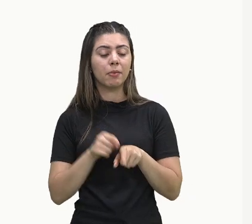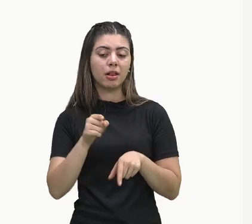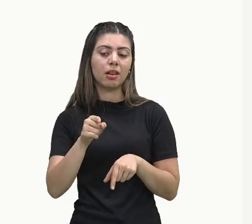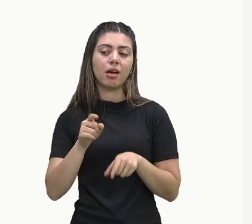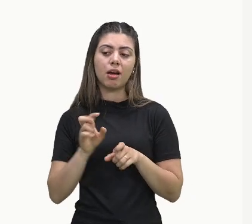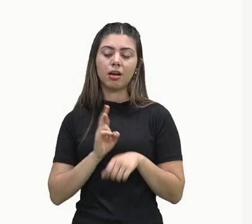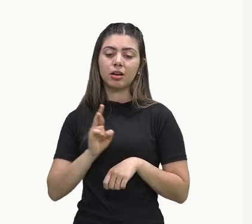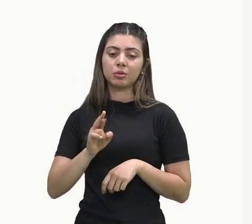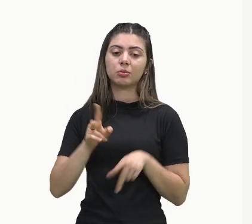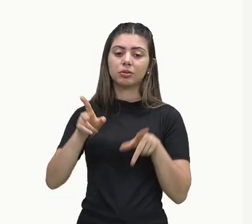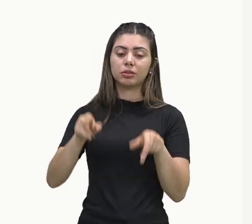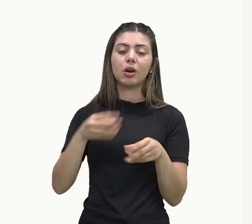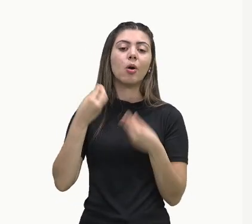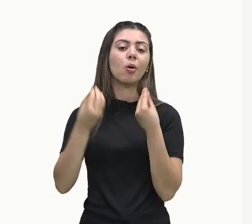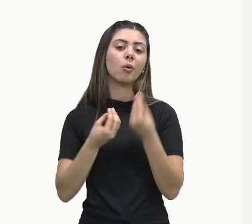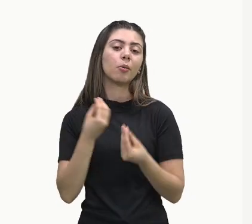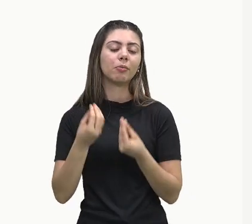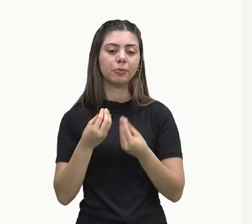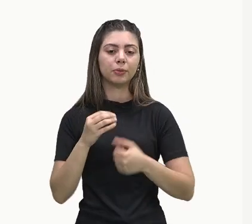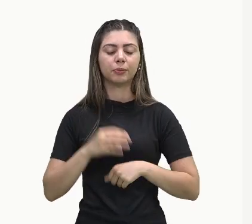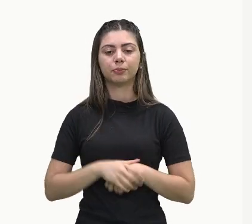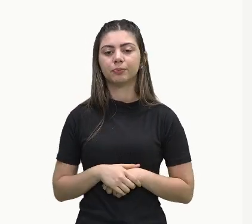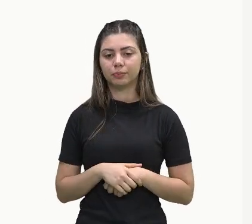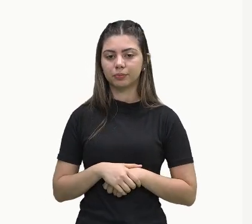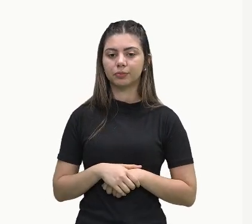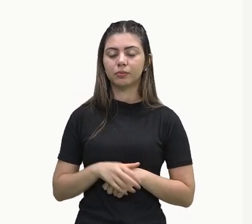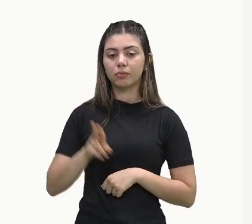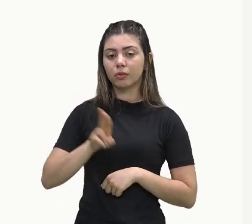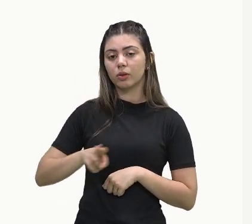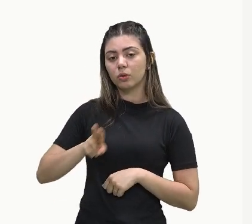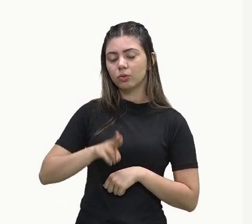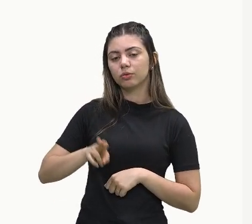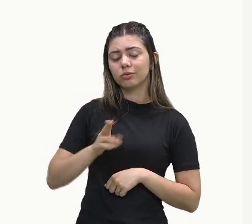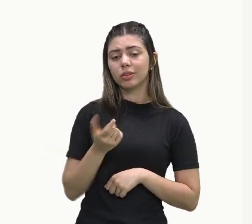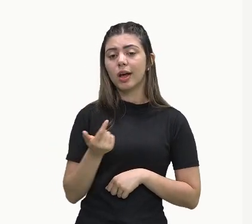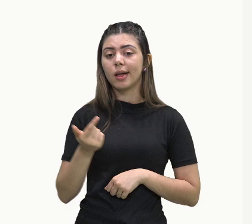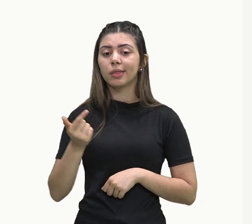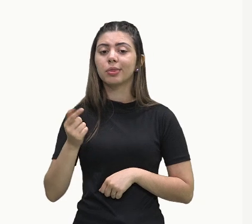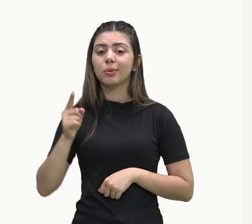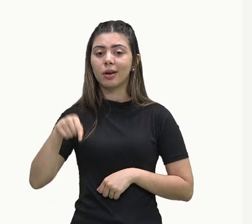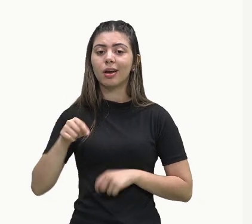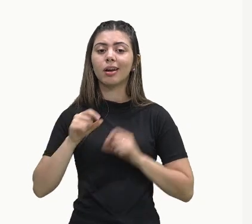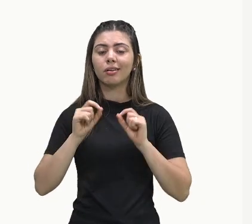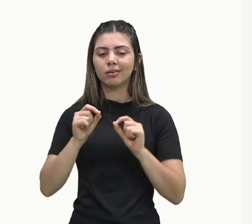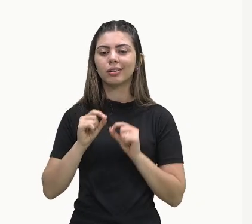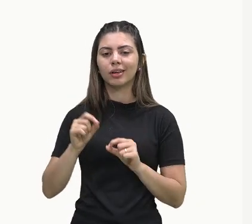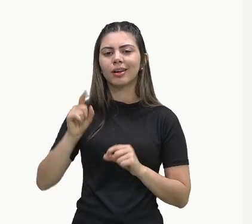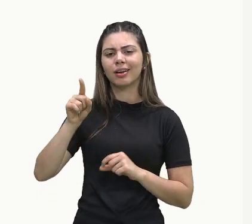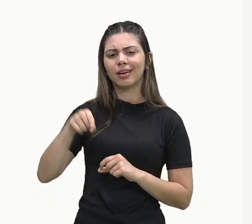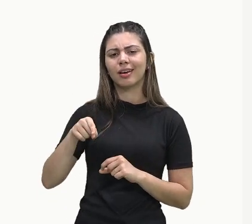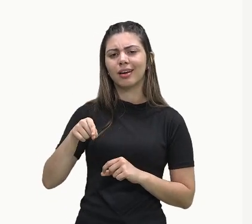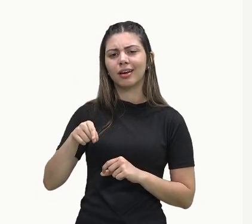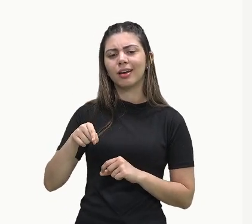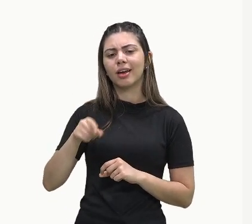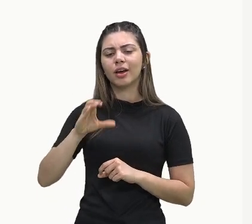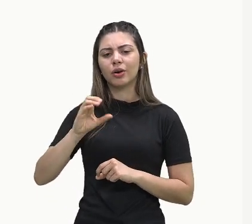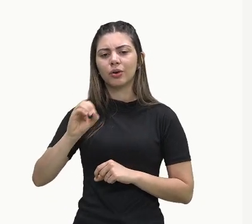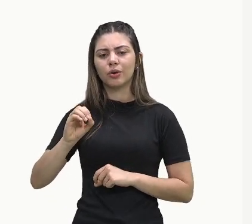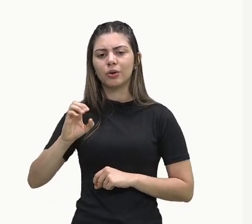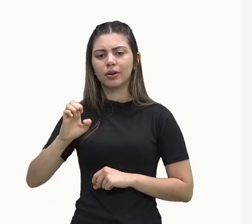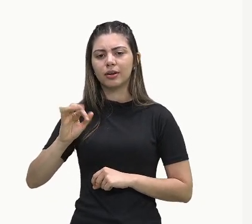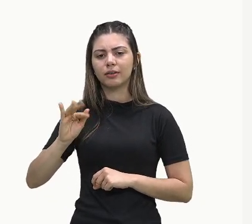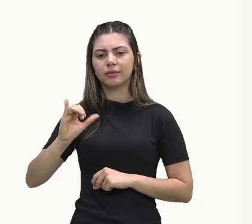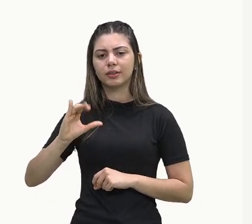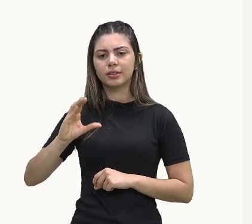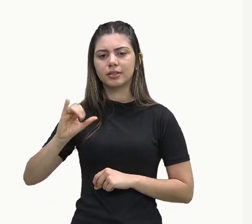resultado eh utilizando lá o coeficiente angular né também vai chegar nesse mesmo resultado